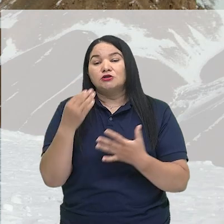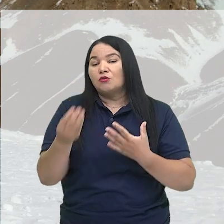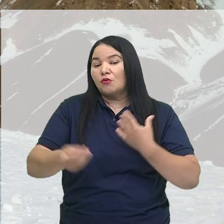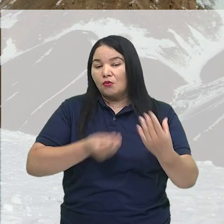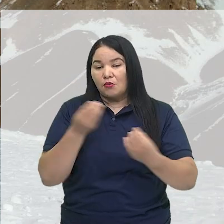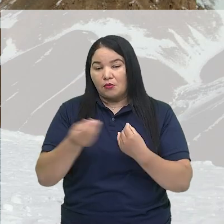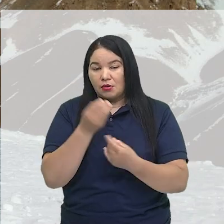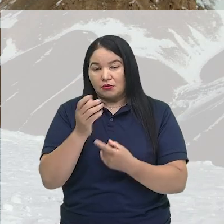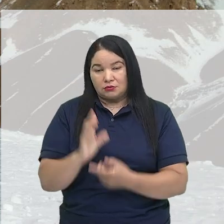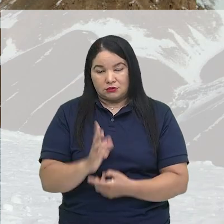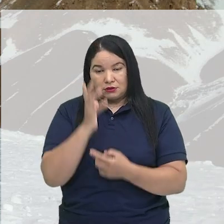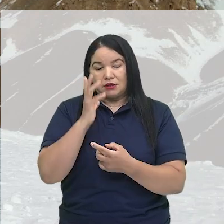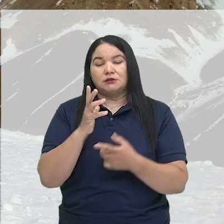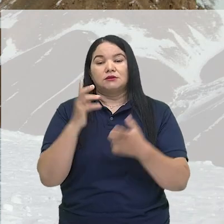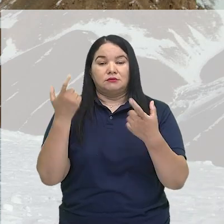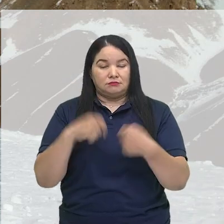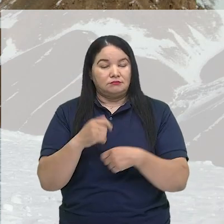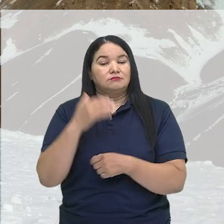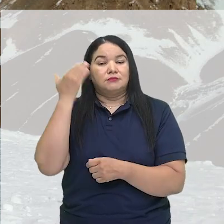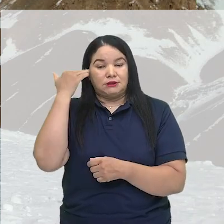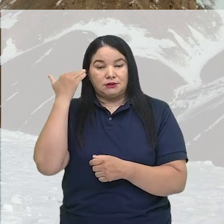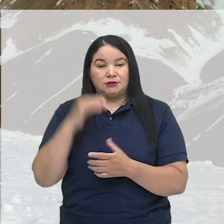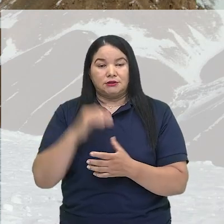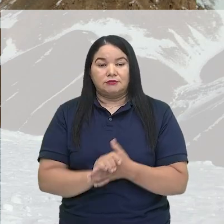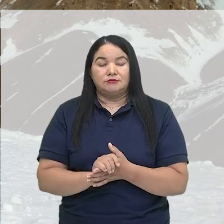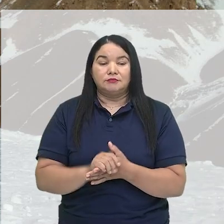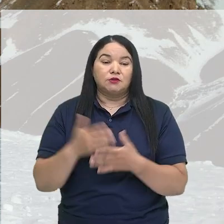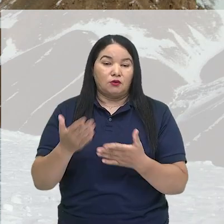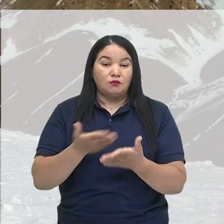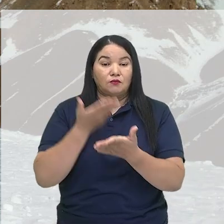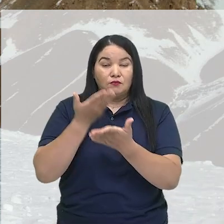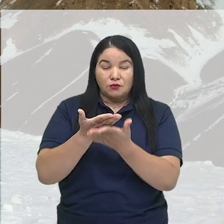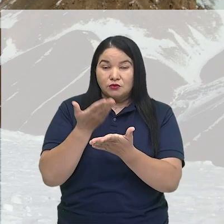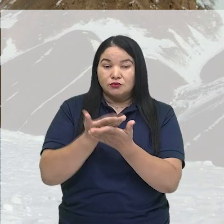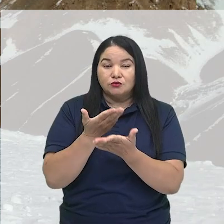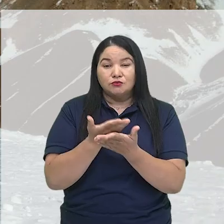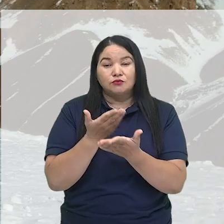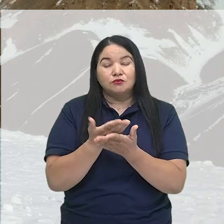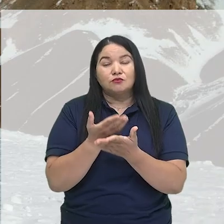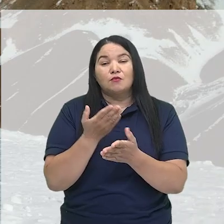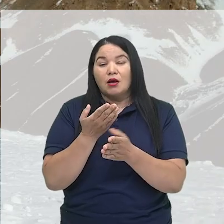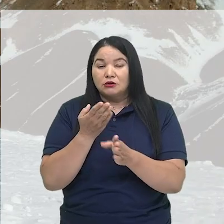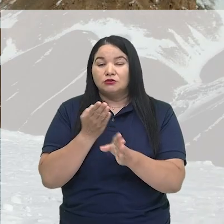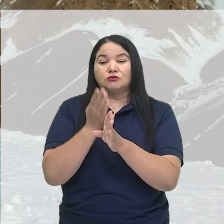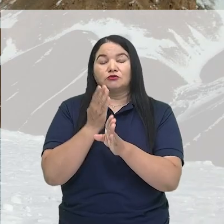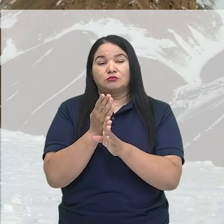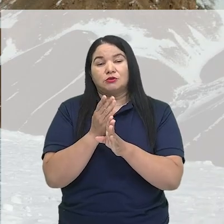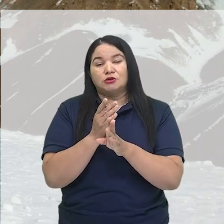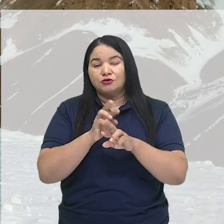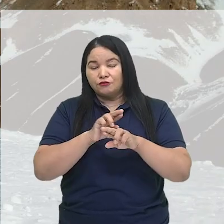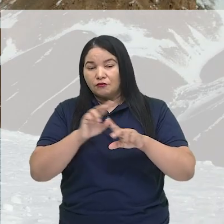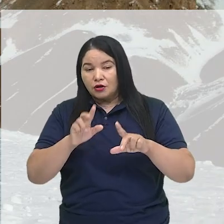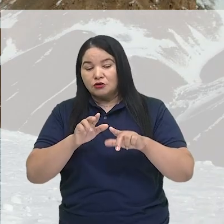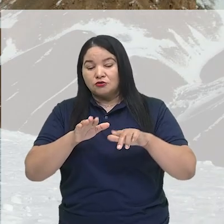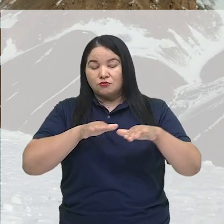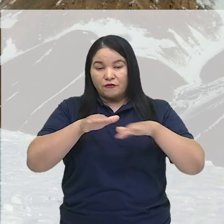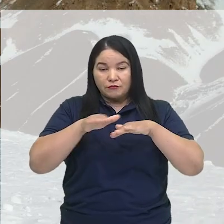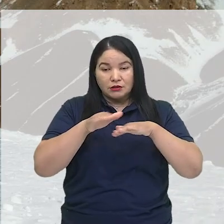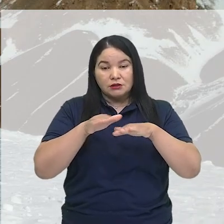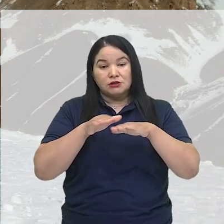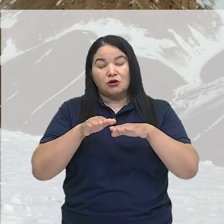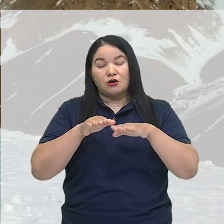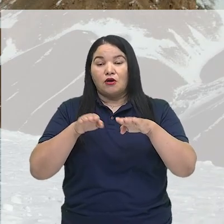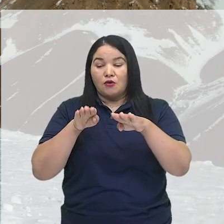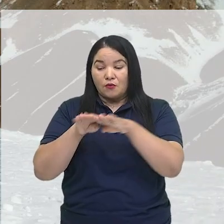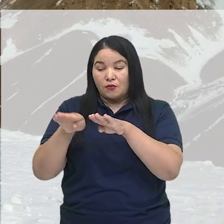é que ocorre, né? Que para desvendar esses segredos aí dessa movimentação, dessa dança